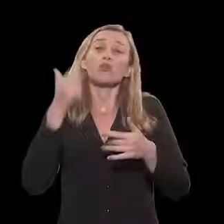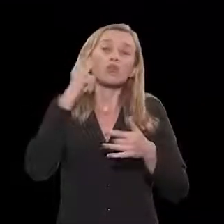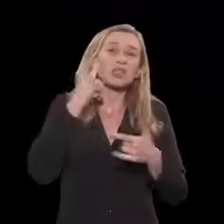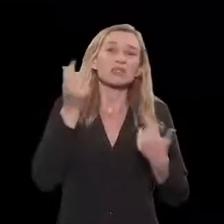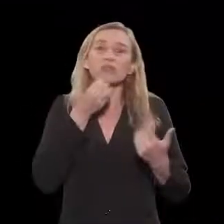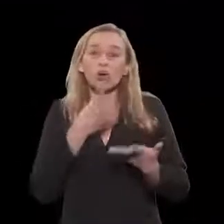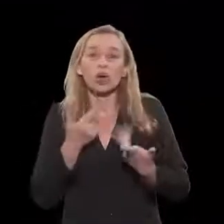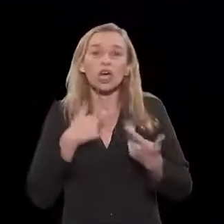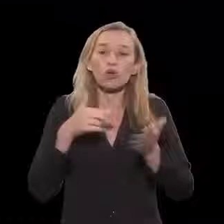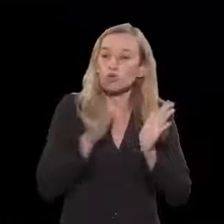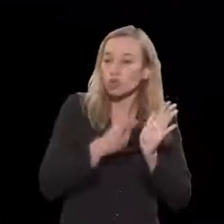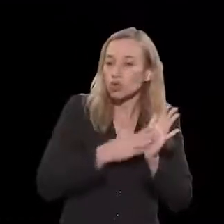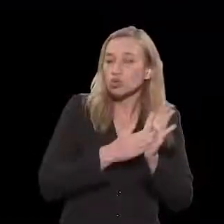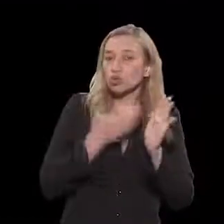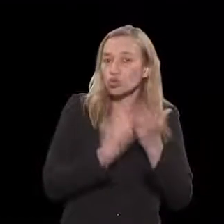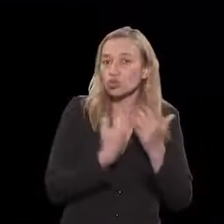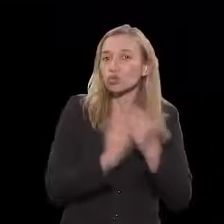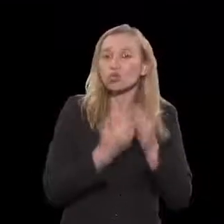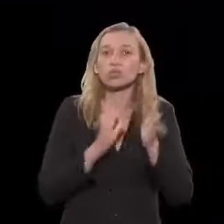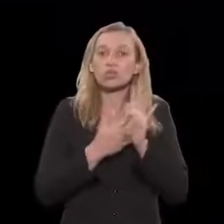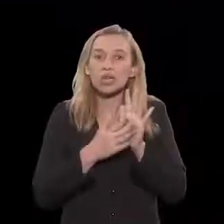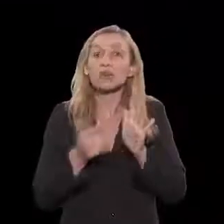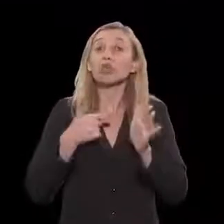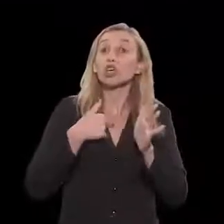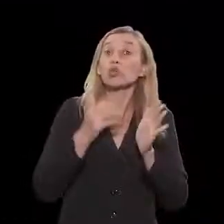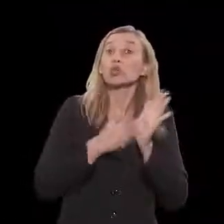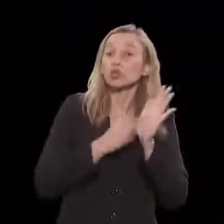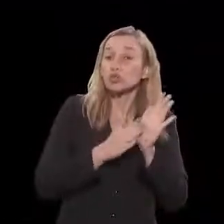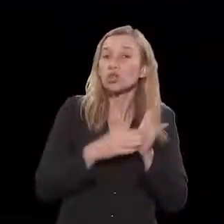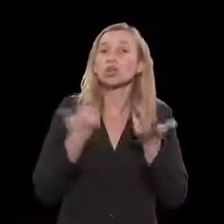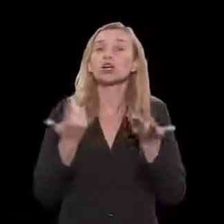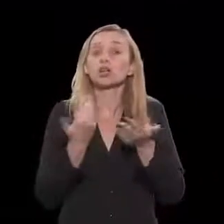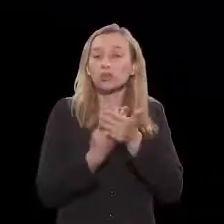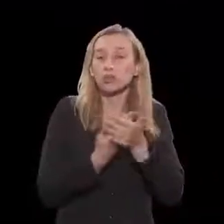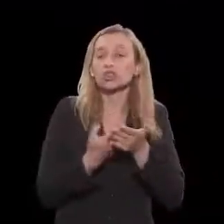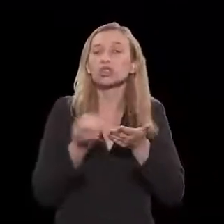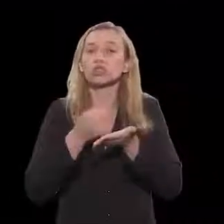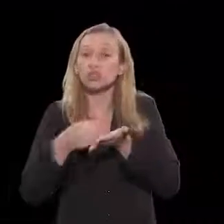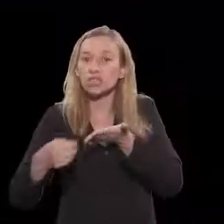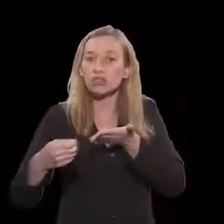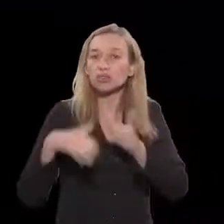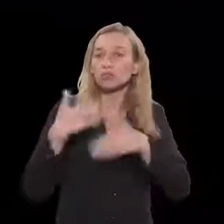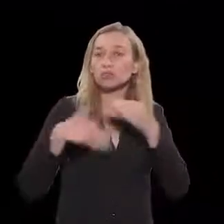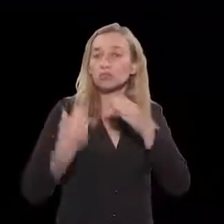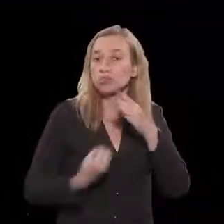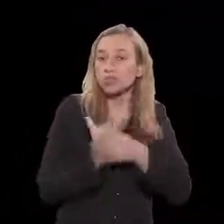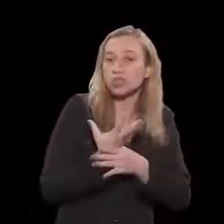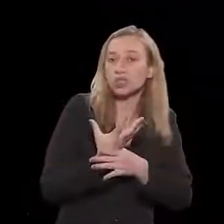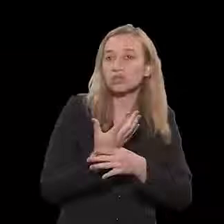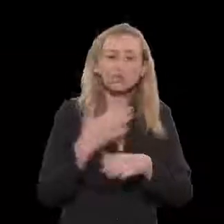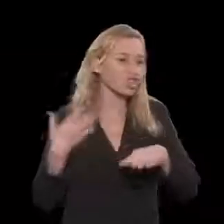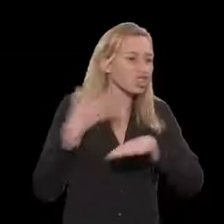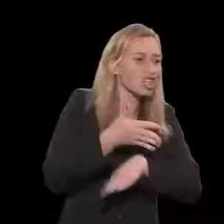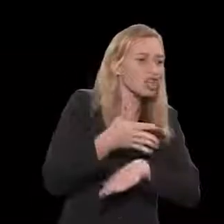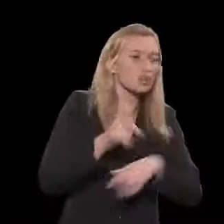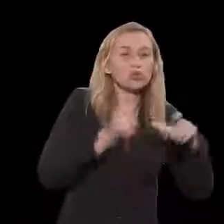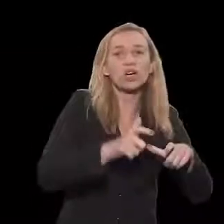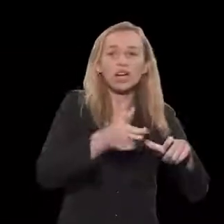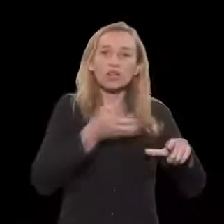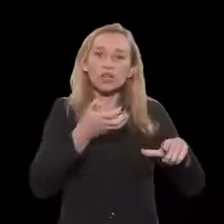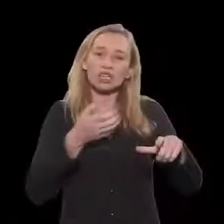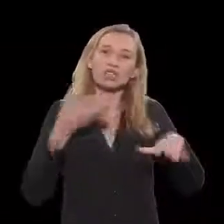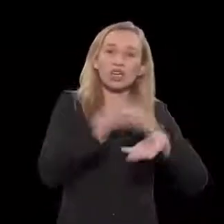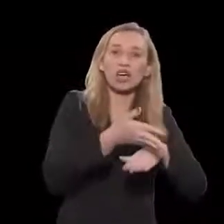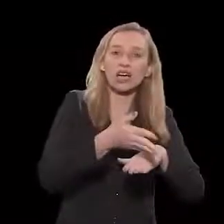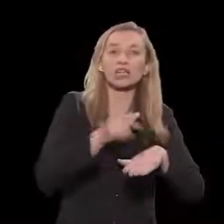Então eu fico pensando assim, bom, eu estudo samba e o que eu estudo, o que eu estou escrevendo, o que eu estou produzindo não está chegando onde eu gostaria de